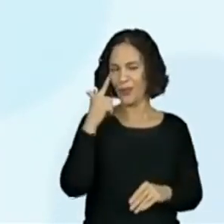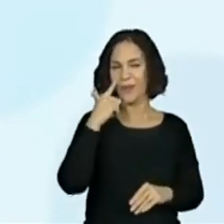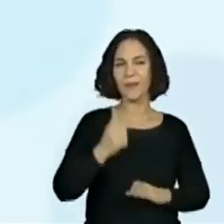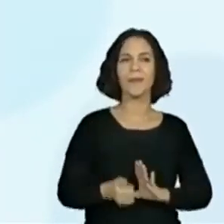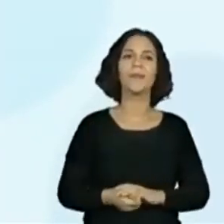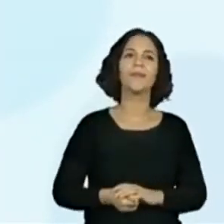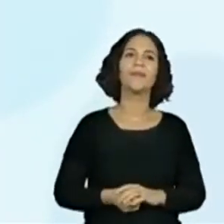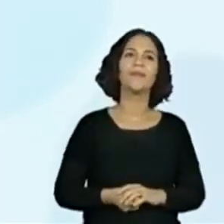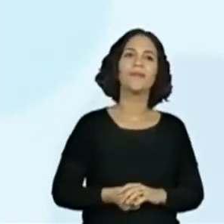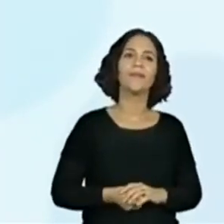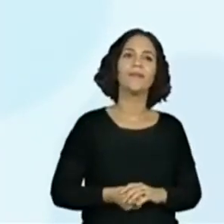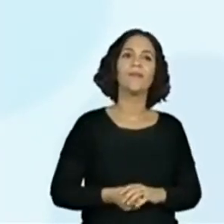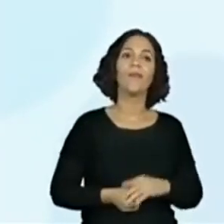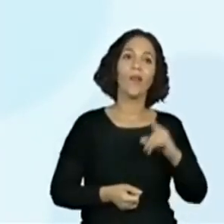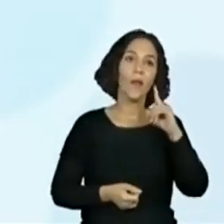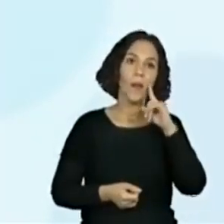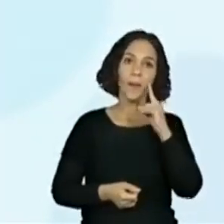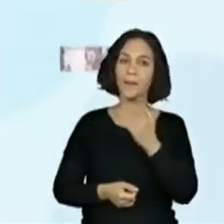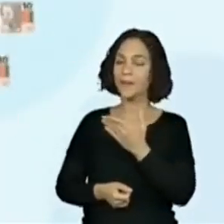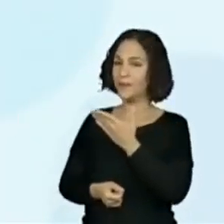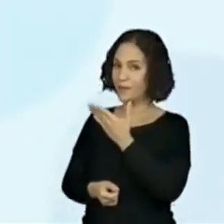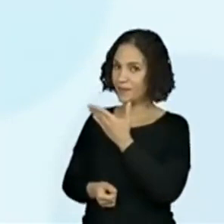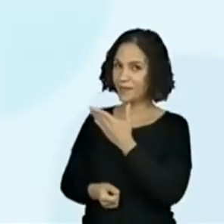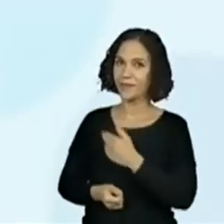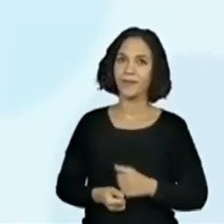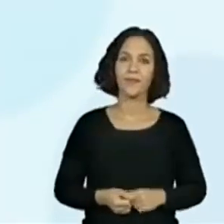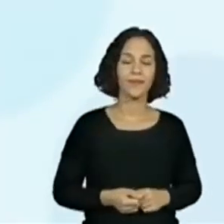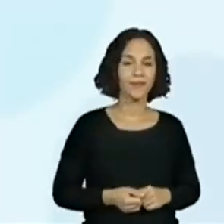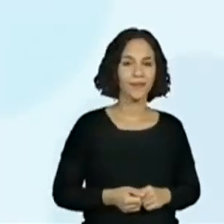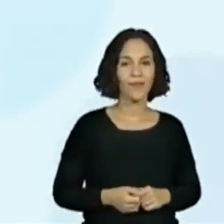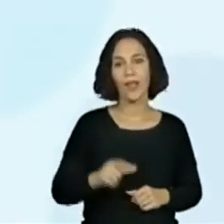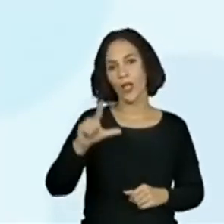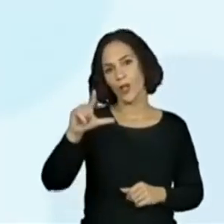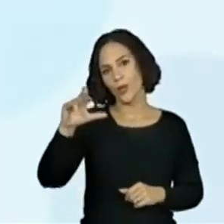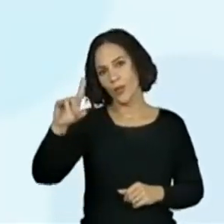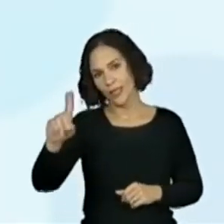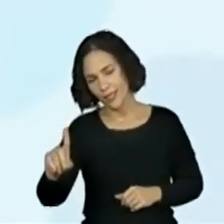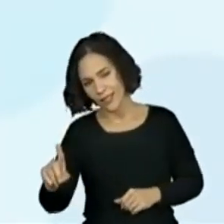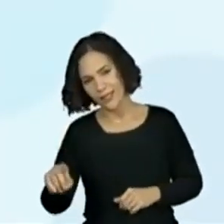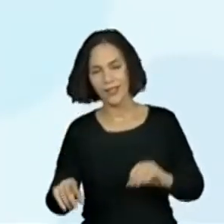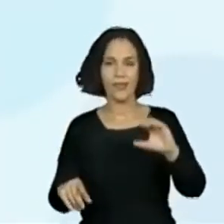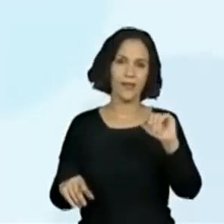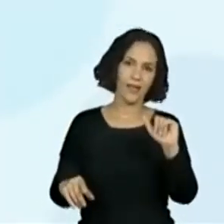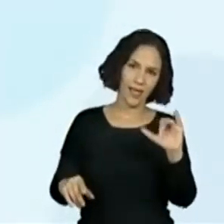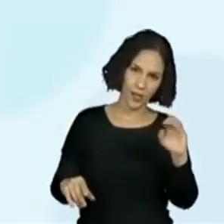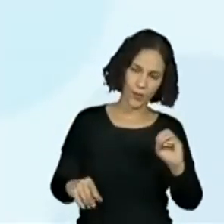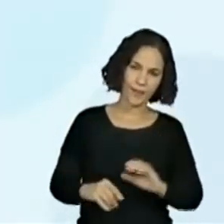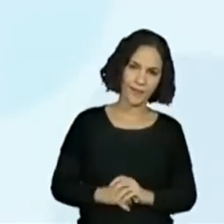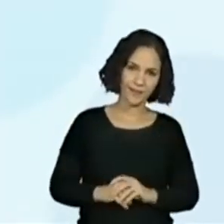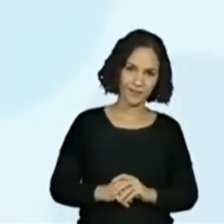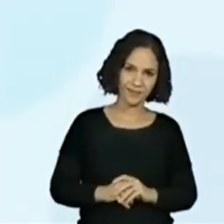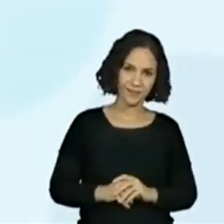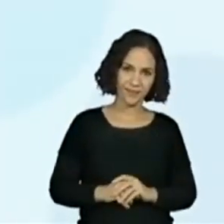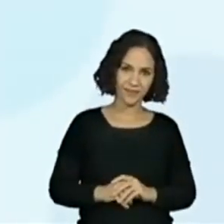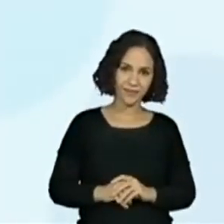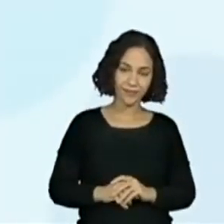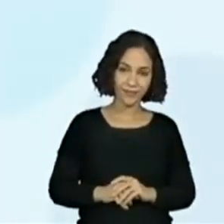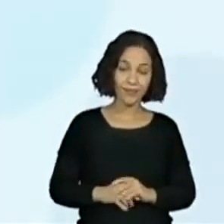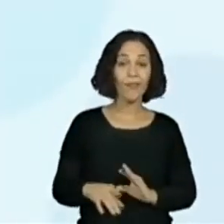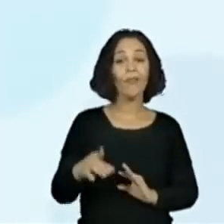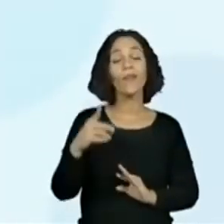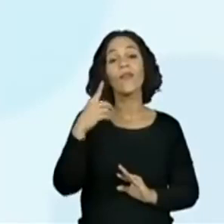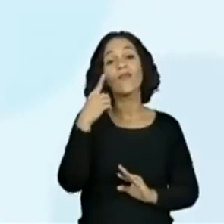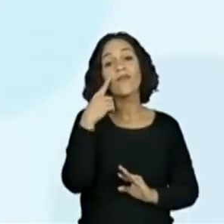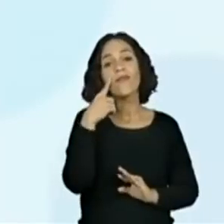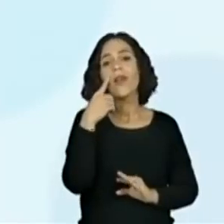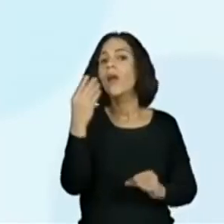atenção, entrou as notas do Luiz Felipe, entrou a do Caio Henrique. Olha só,